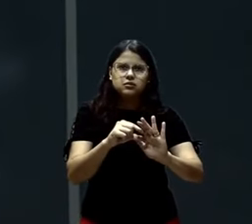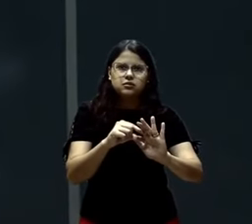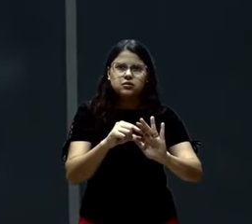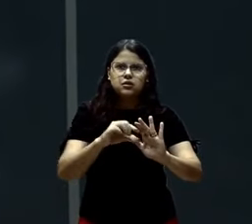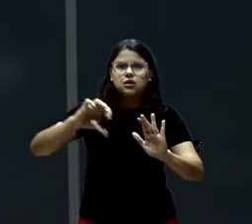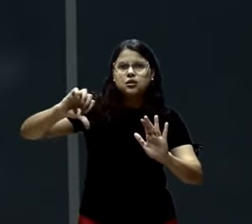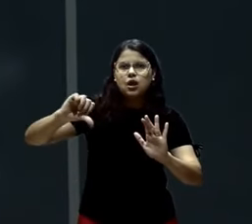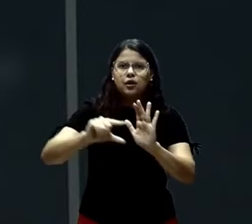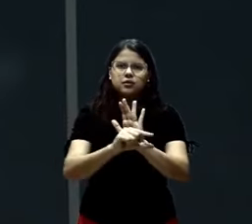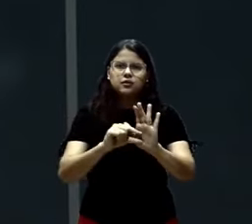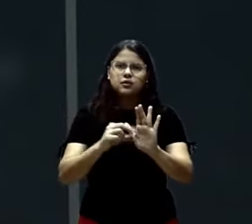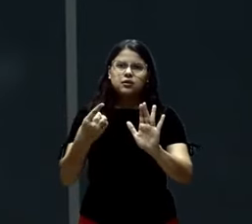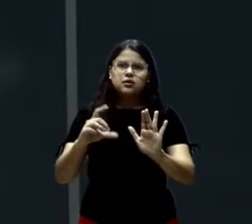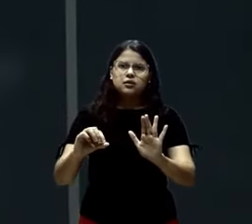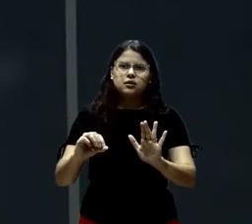9 e 10.